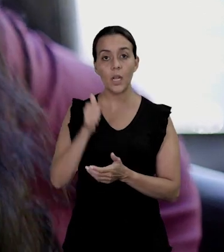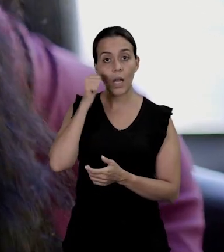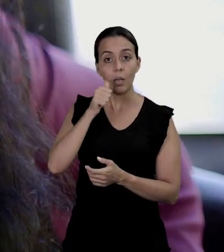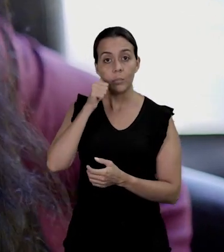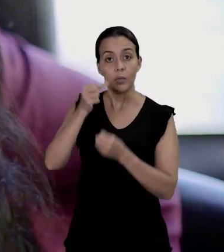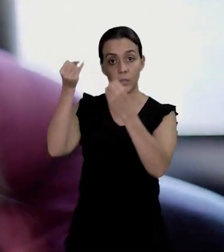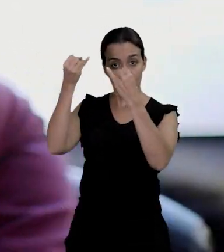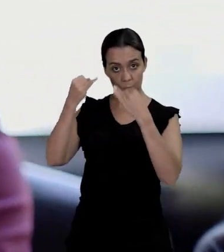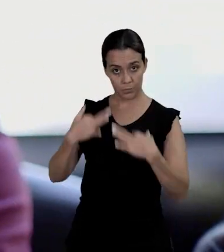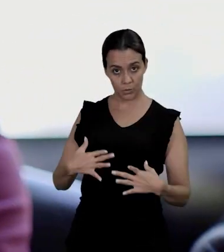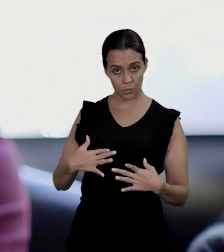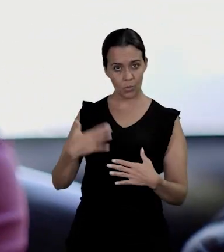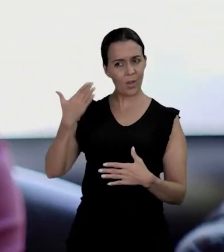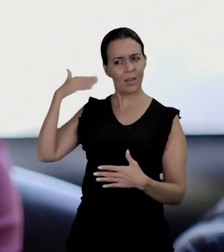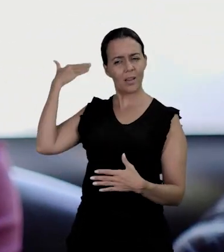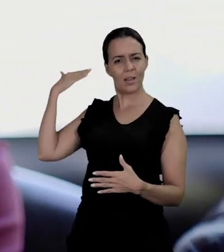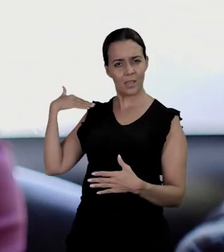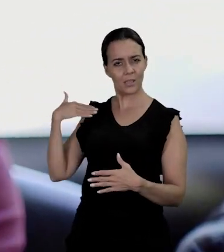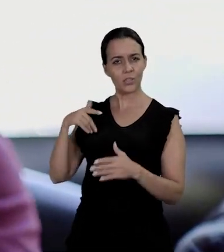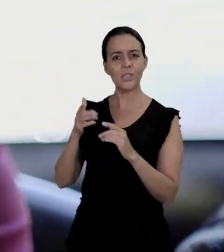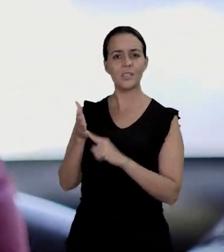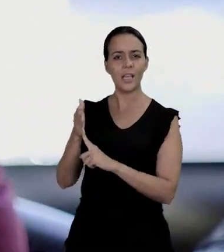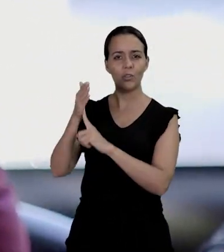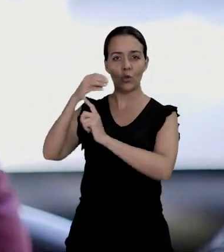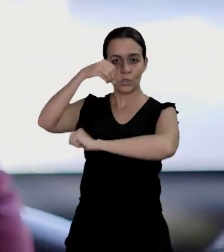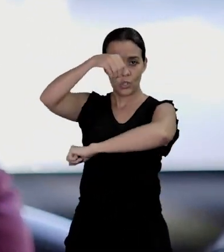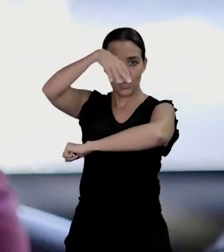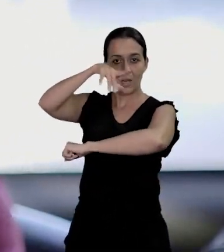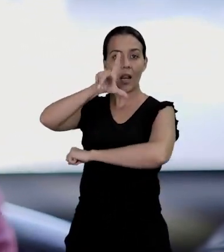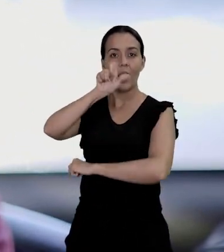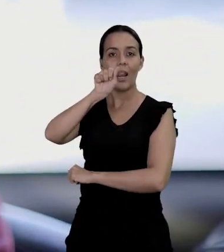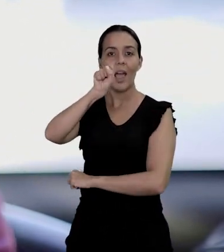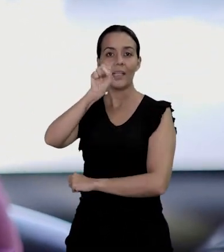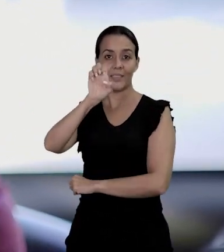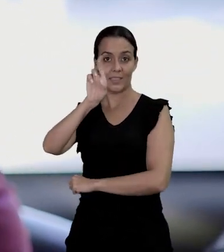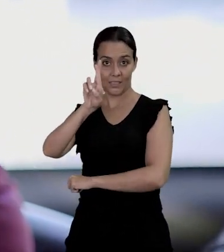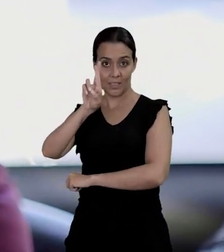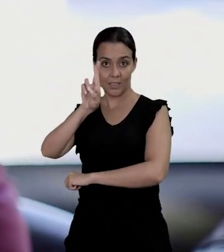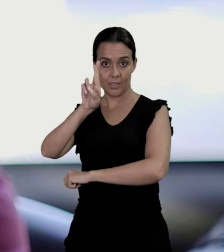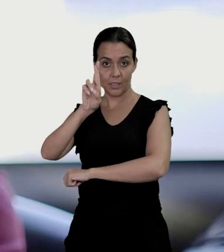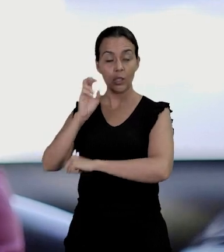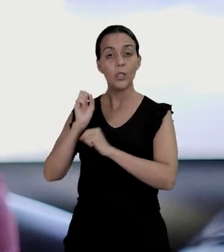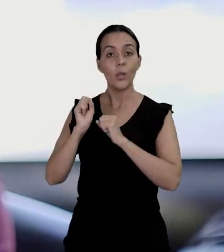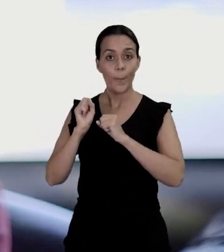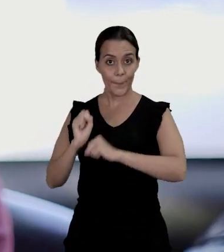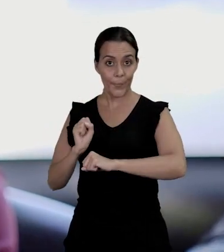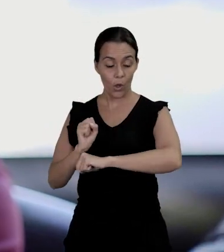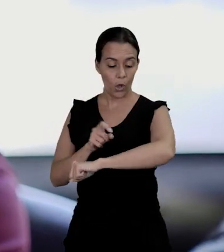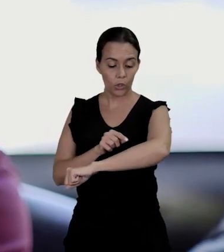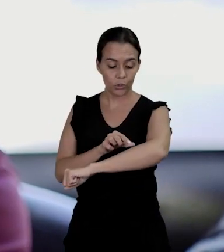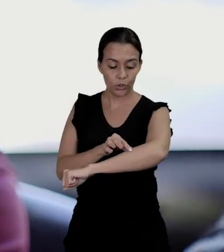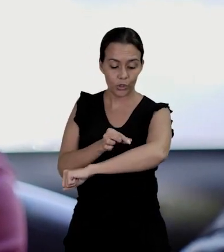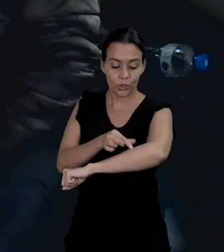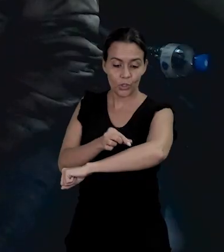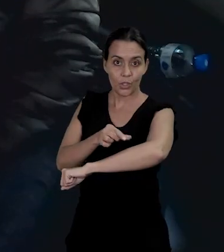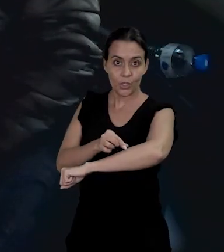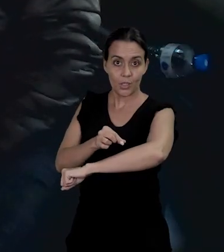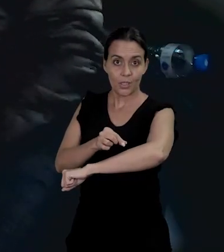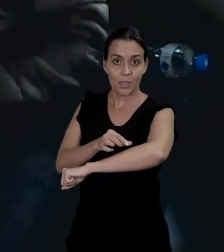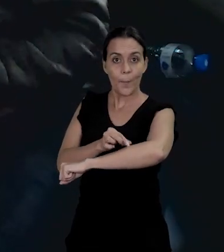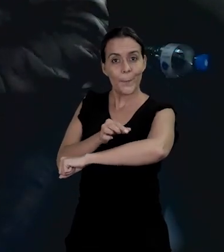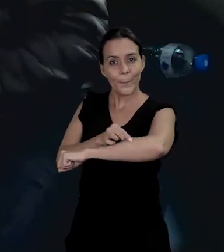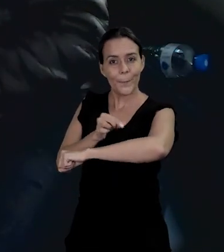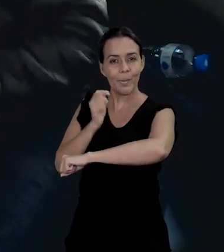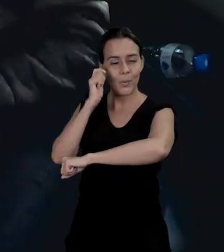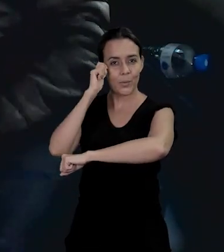o pelo como cor escura. Como a pele negra também é escura, ele automaticamente queima, né? Então não tem o que a gente fazer, não é porque a gente não quer, porque vai queimar a sua pele. Ou seja, desenvolver